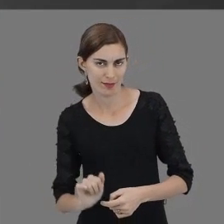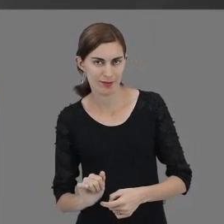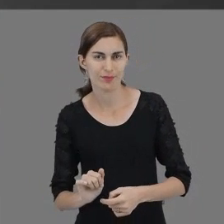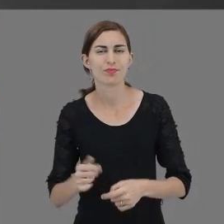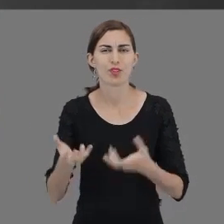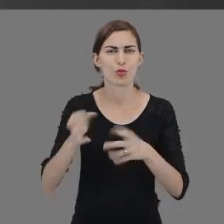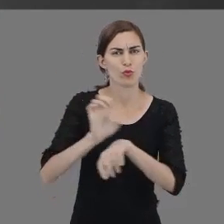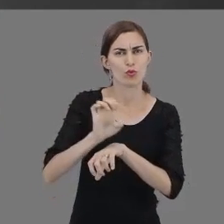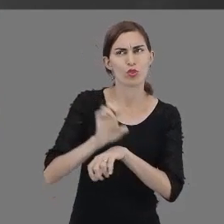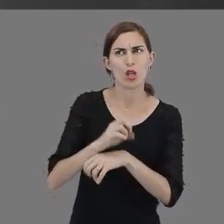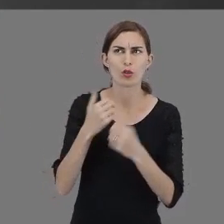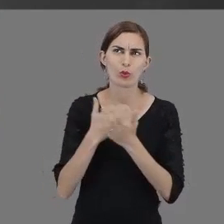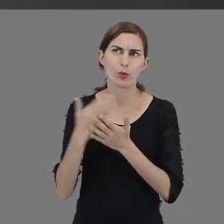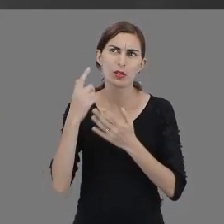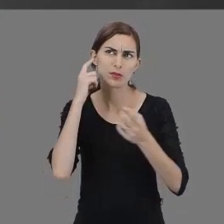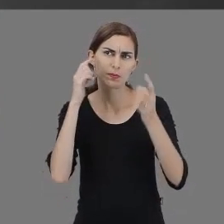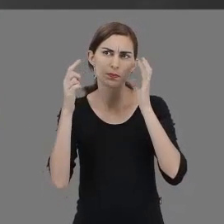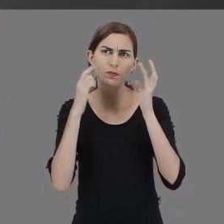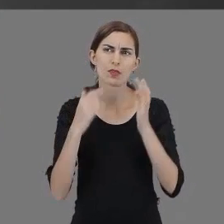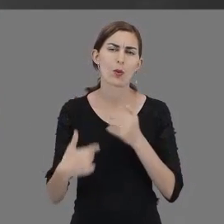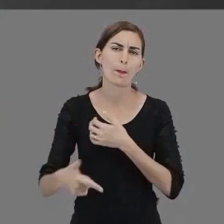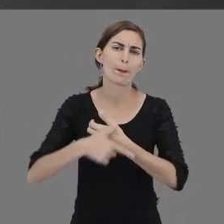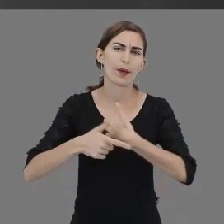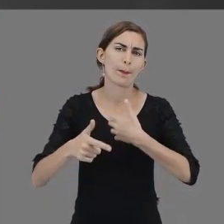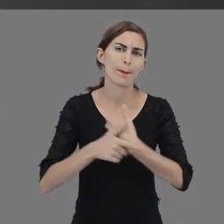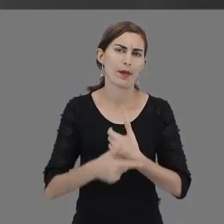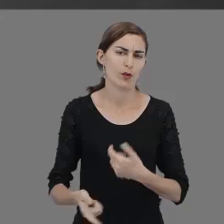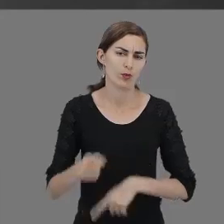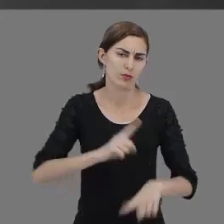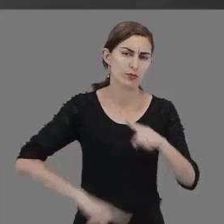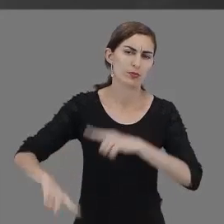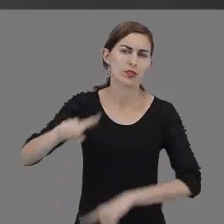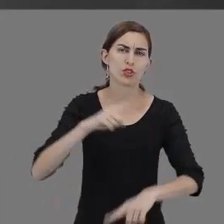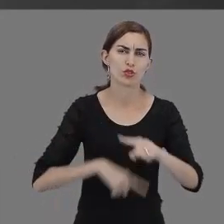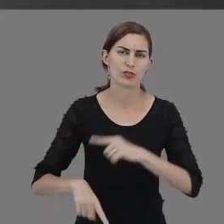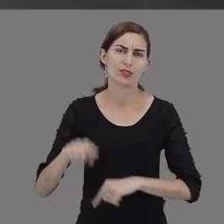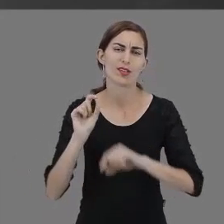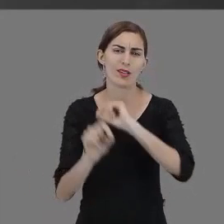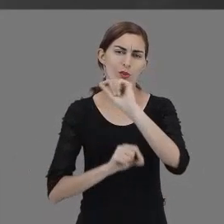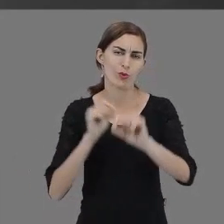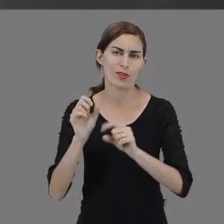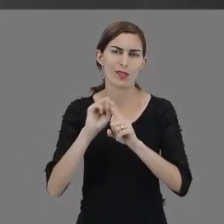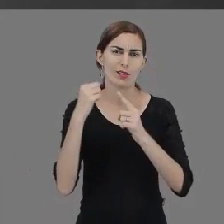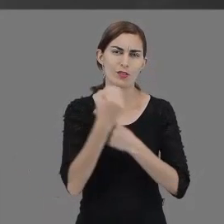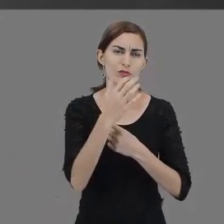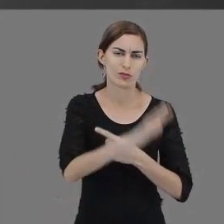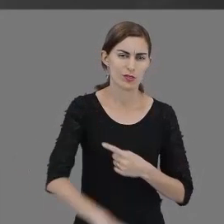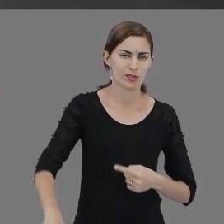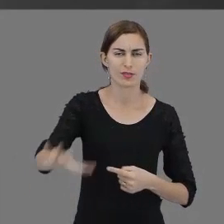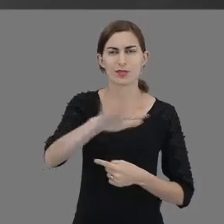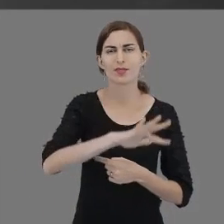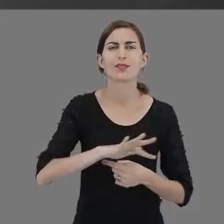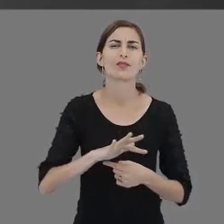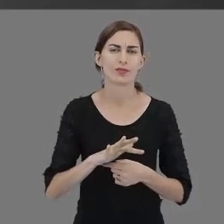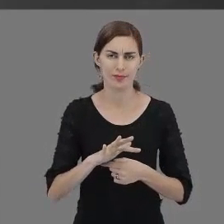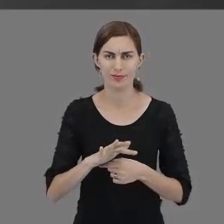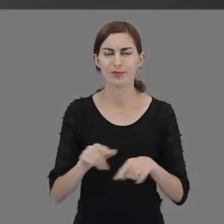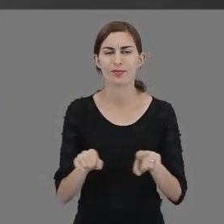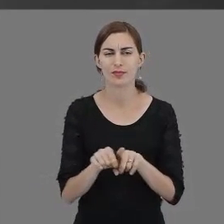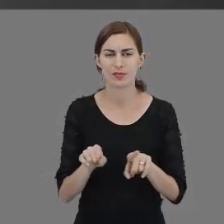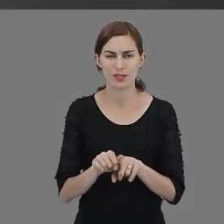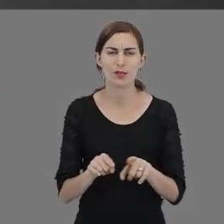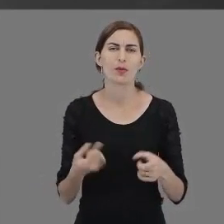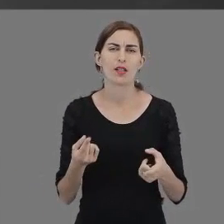né? Então ele assume o papel de administrar os serviços essenciais à sociedade e ele atribui a entidades